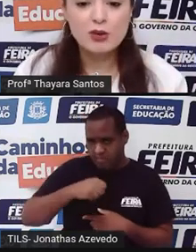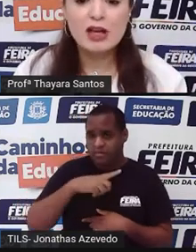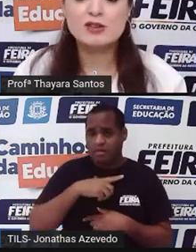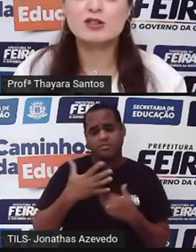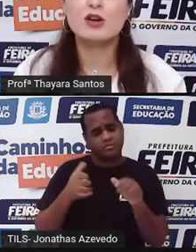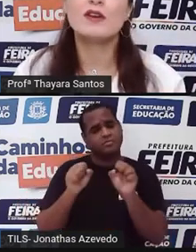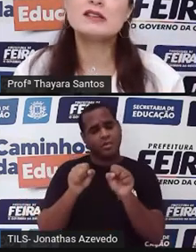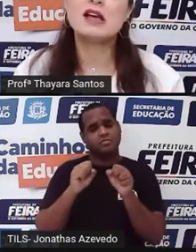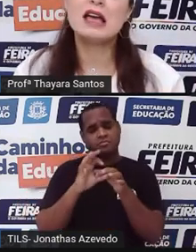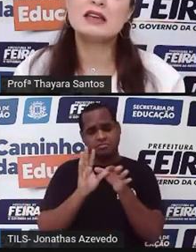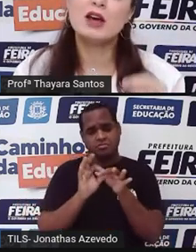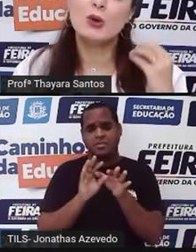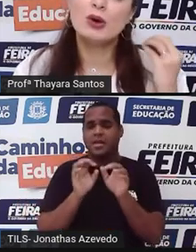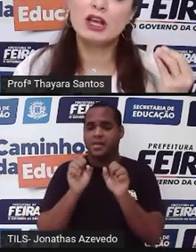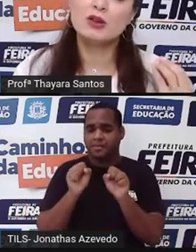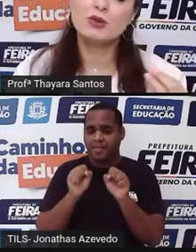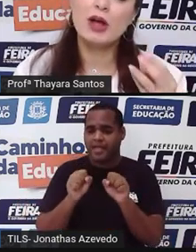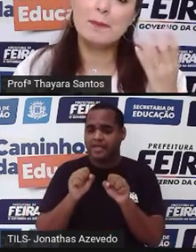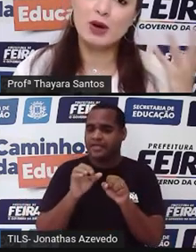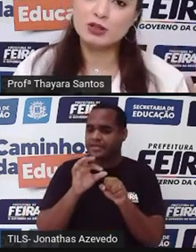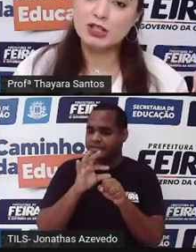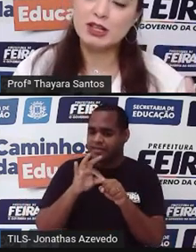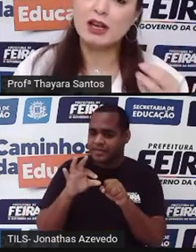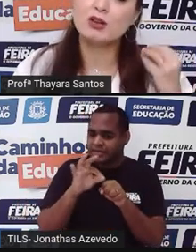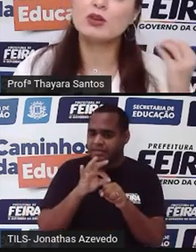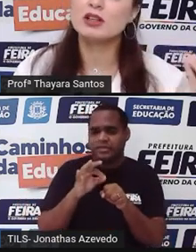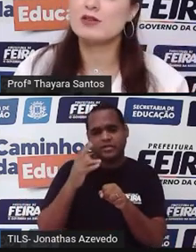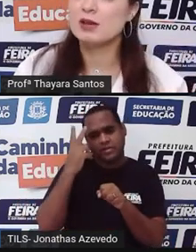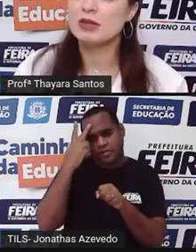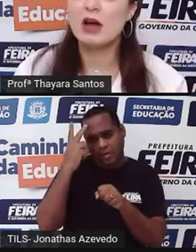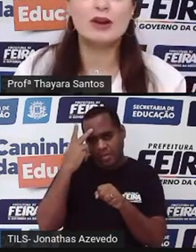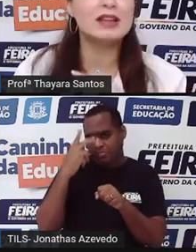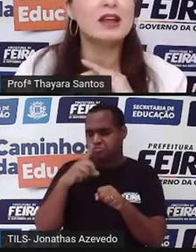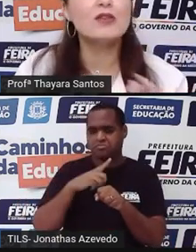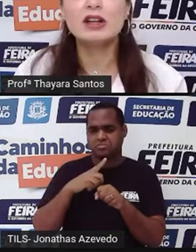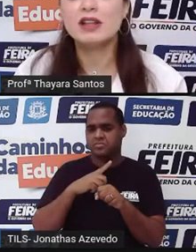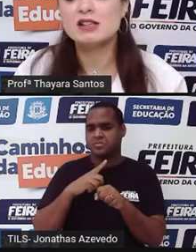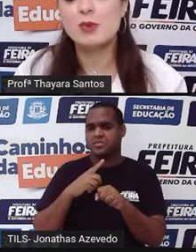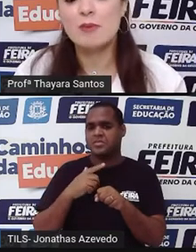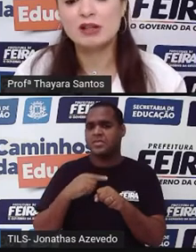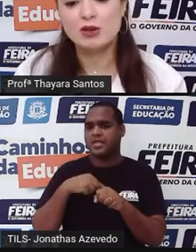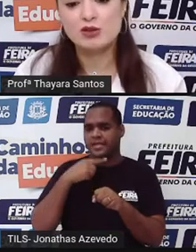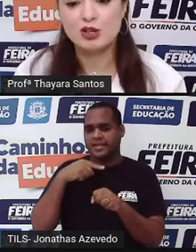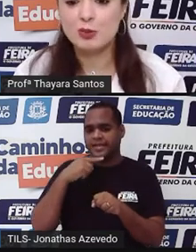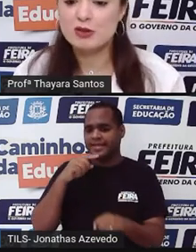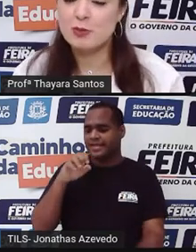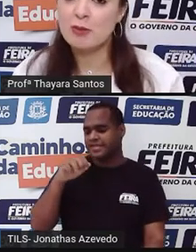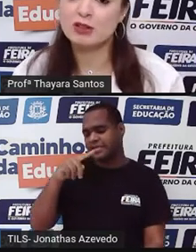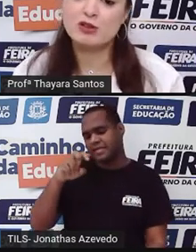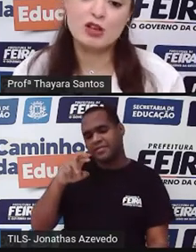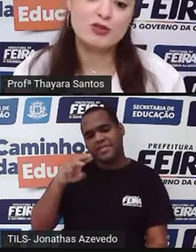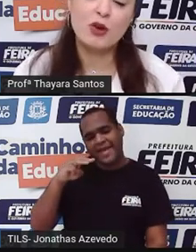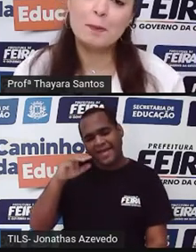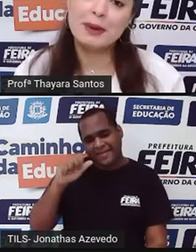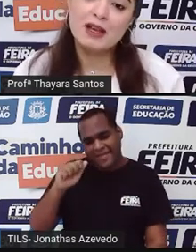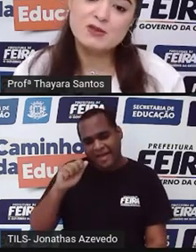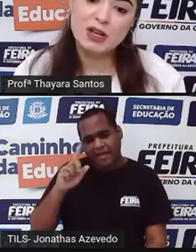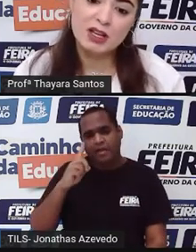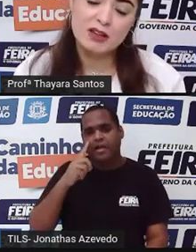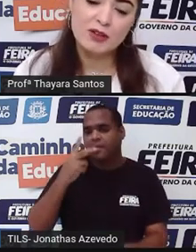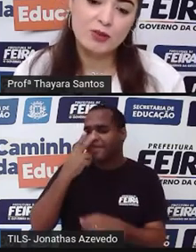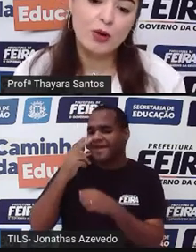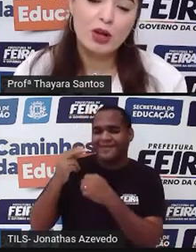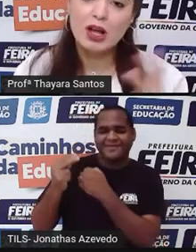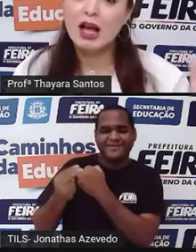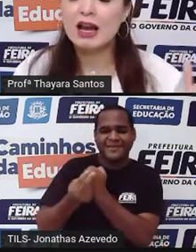vai jaakkola só que só vai sair o líquido da próstata e do canal seminal ele não vai ter espermatozoide que o espermatozóide for